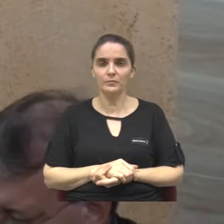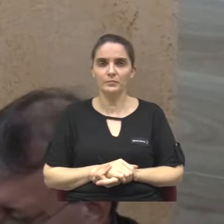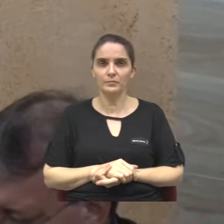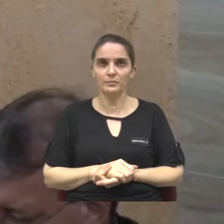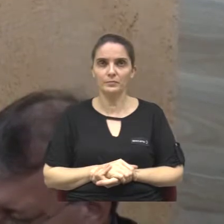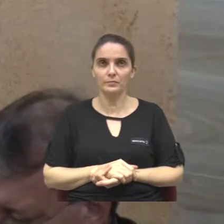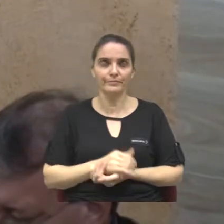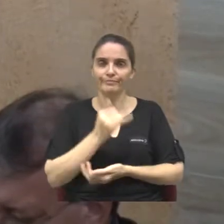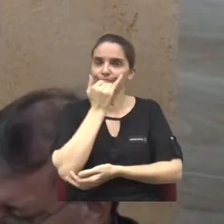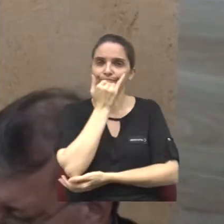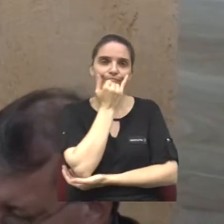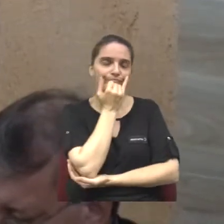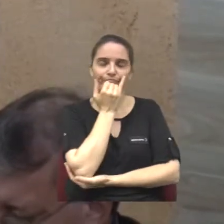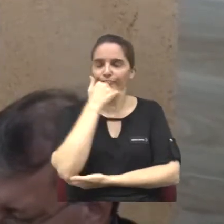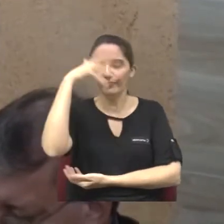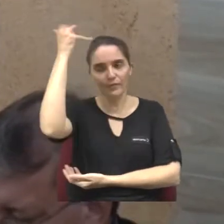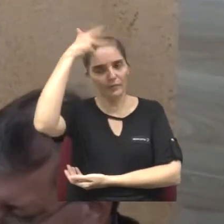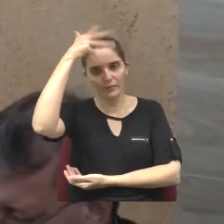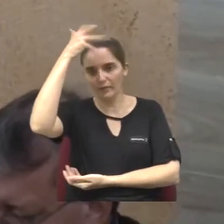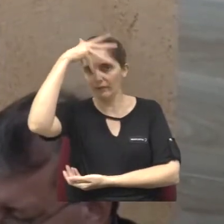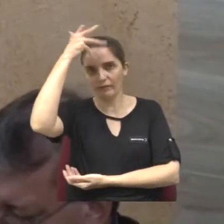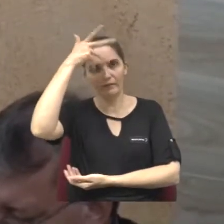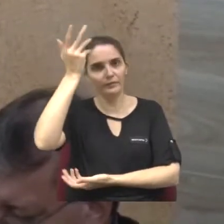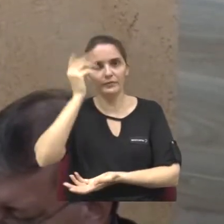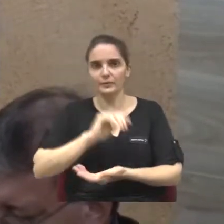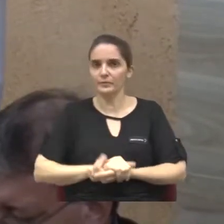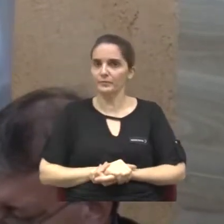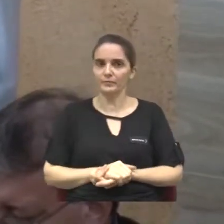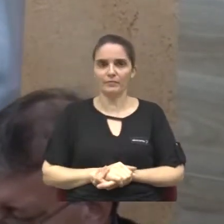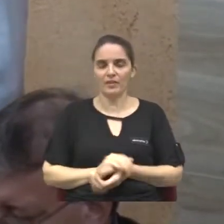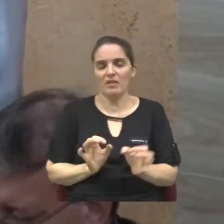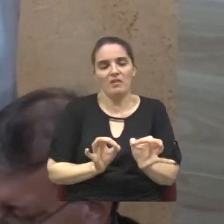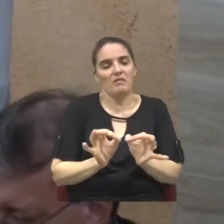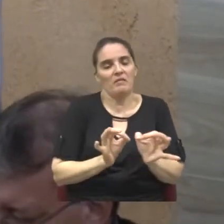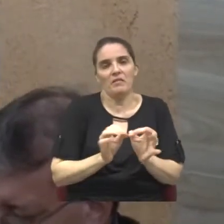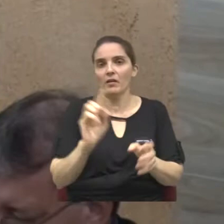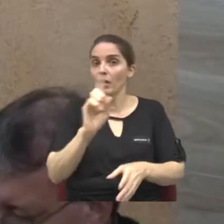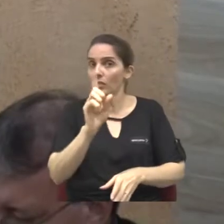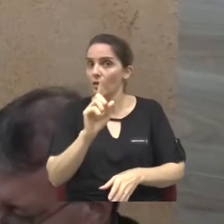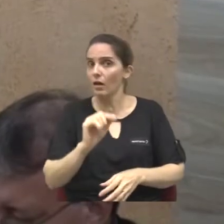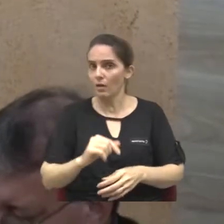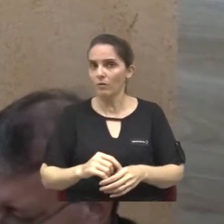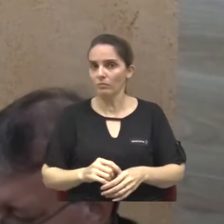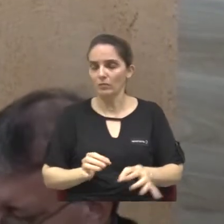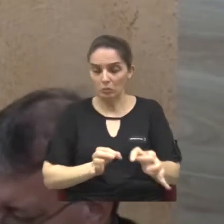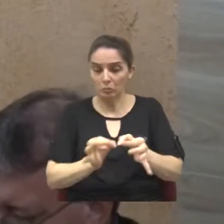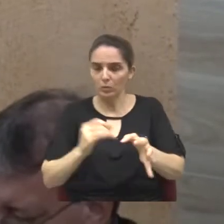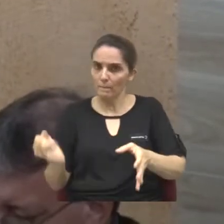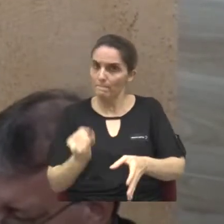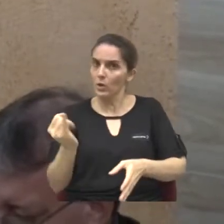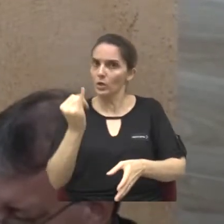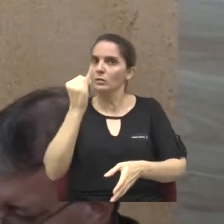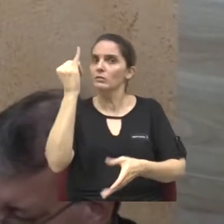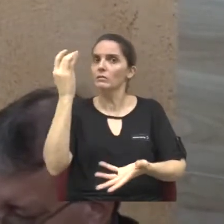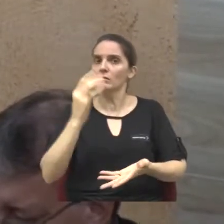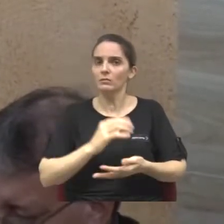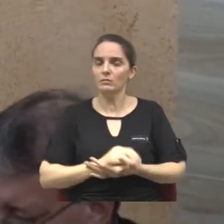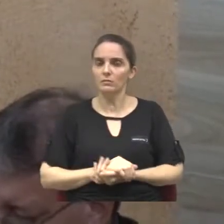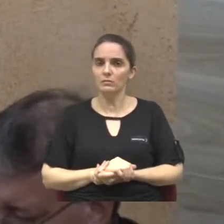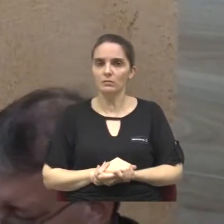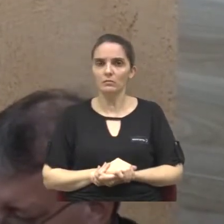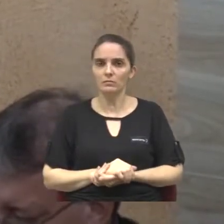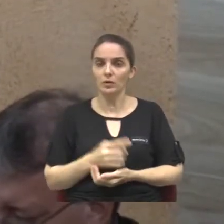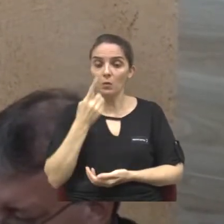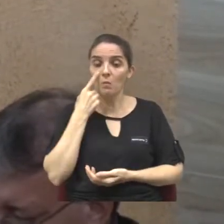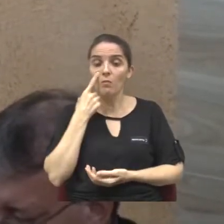Me desculpa, vereadora Érica. Não são correçõezinhas, não. São correções importantes. São correções importantes, pelo que eu